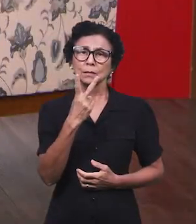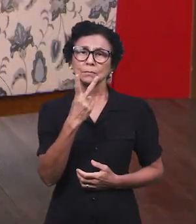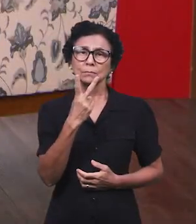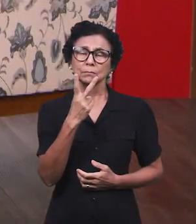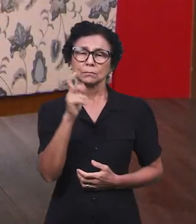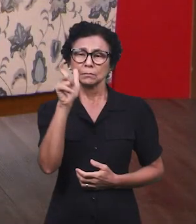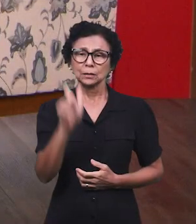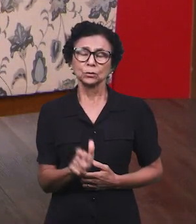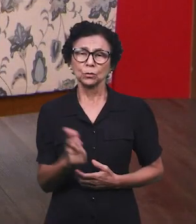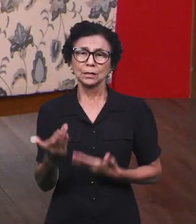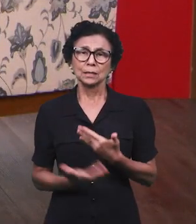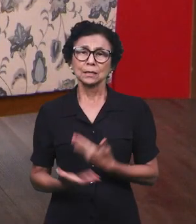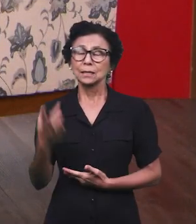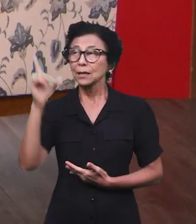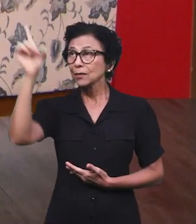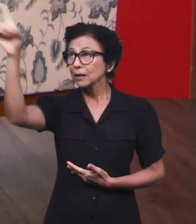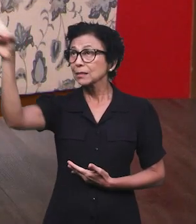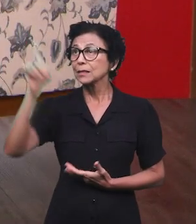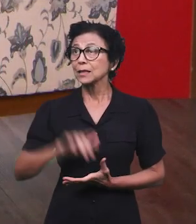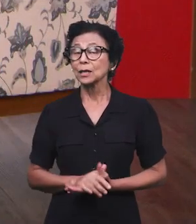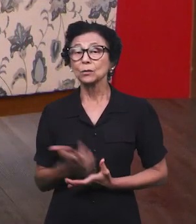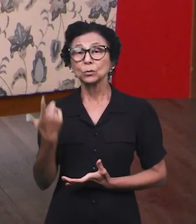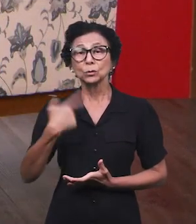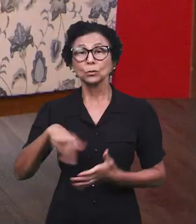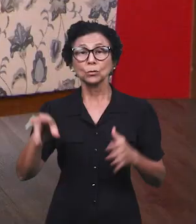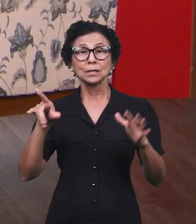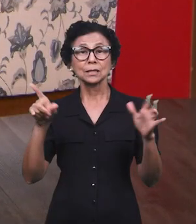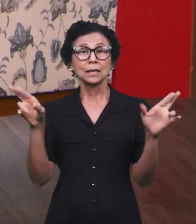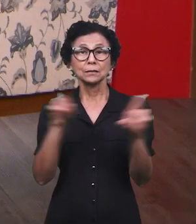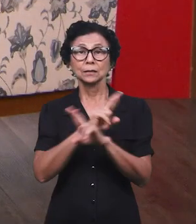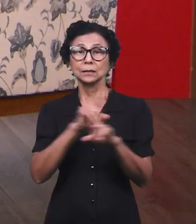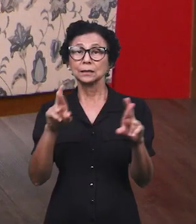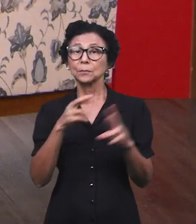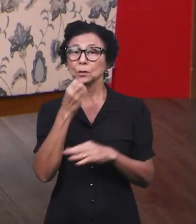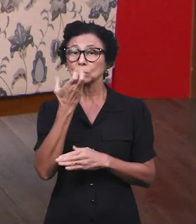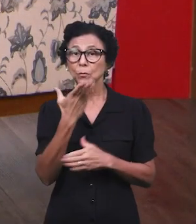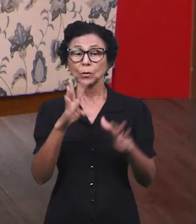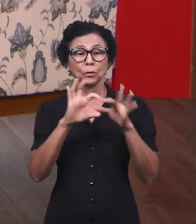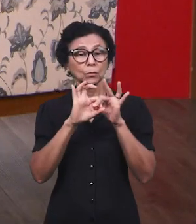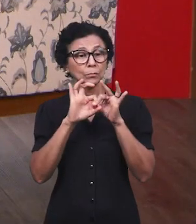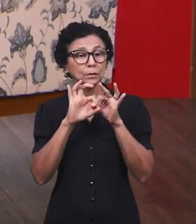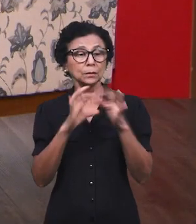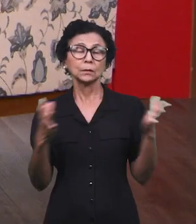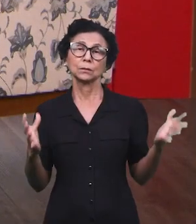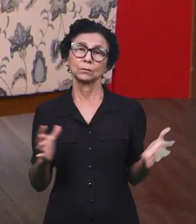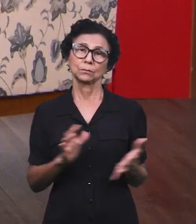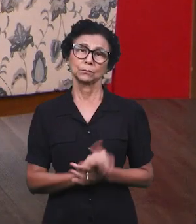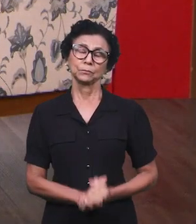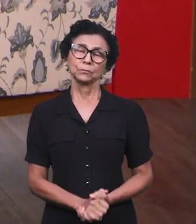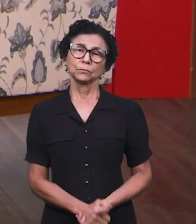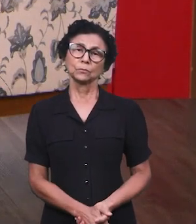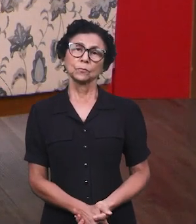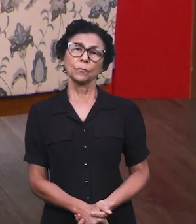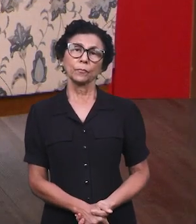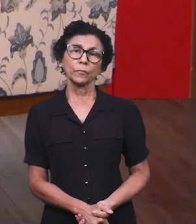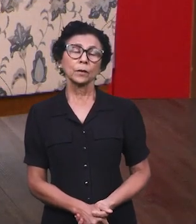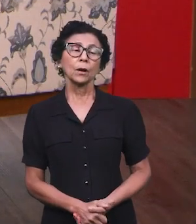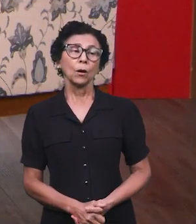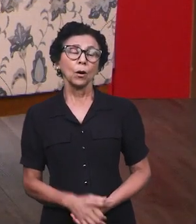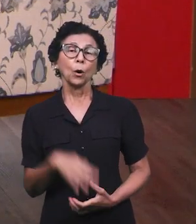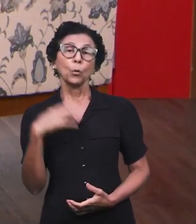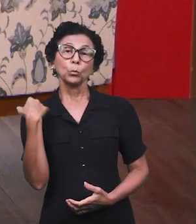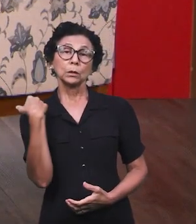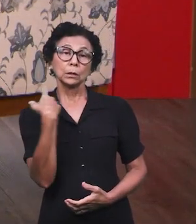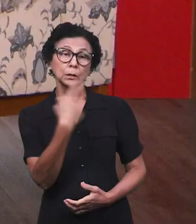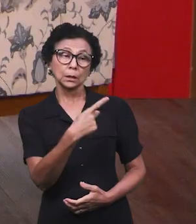harmonia. O que ela estava dizendo ali é o seguinte, o seu Deus é o meu Deus, o seu povo é o